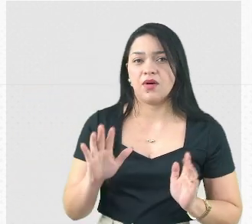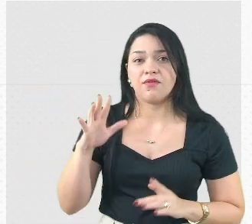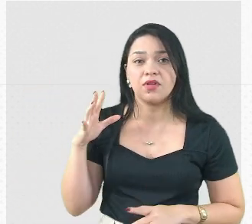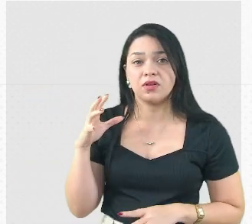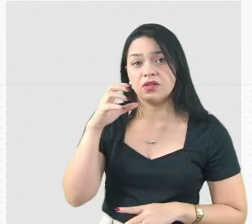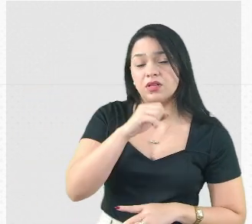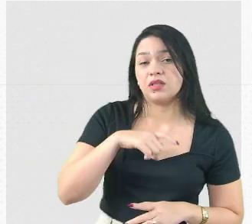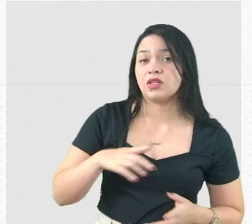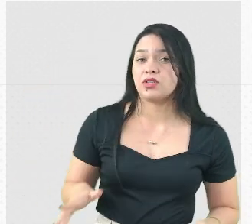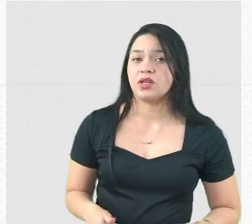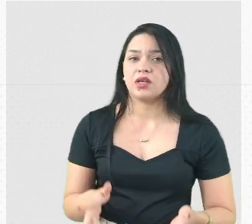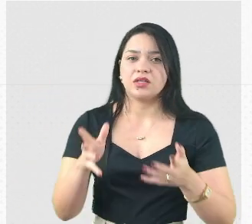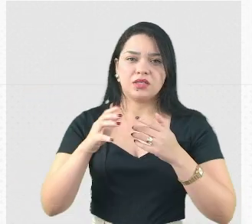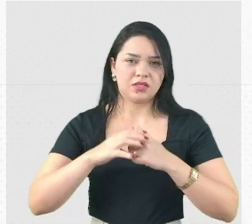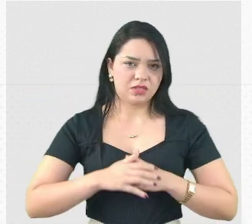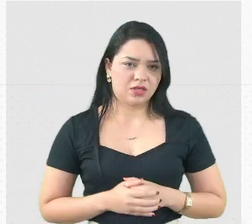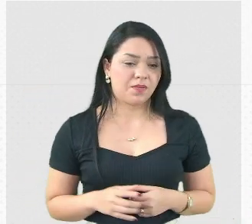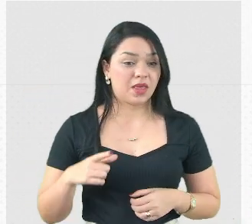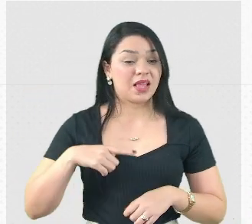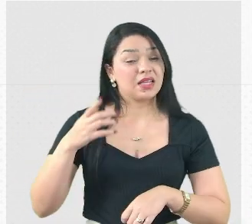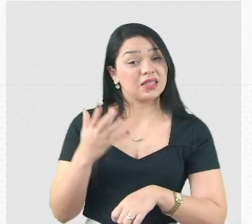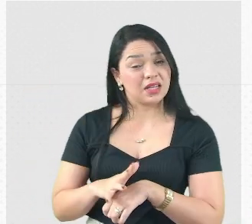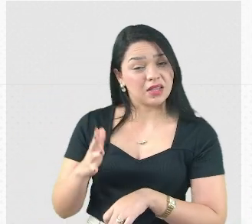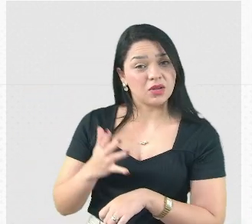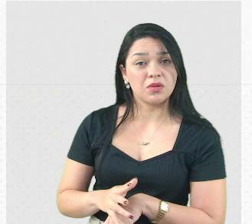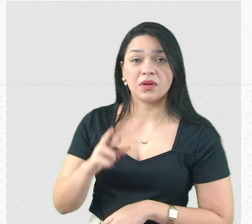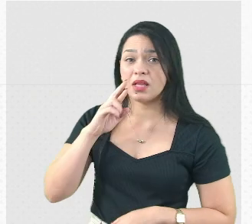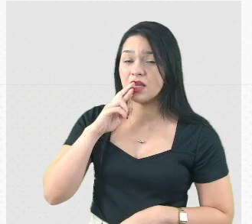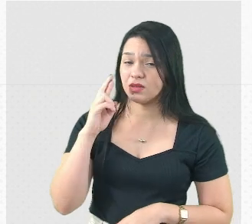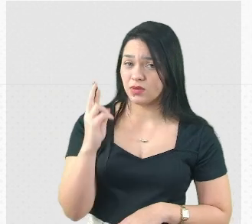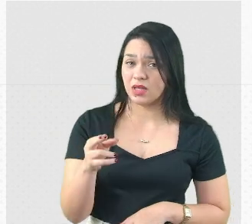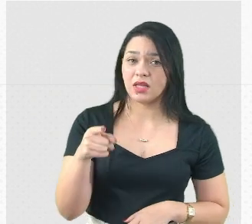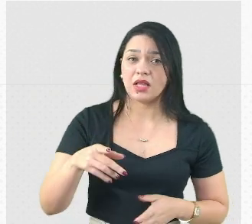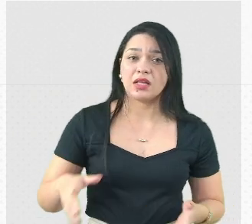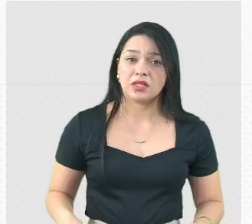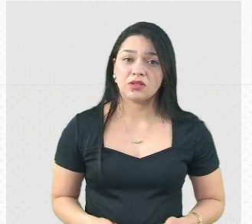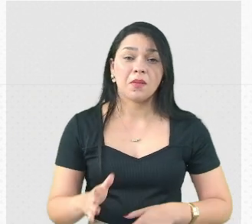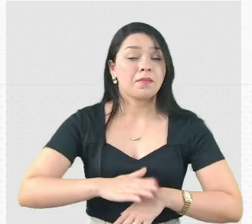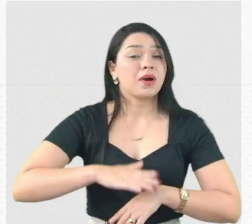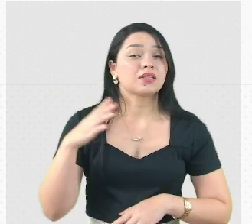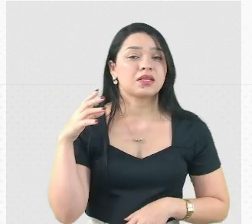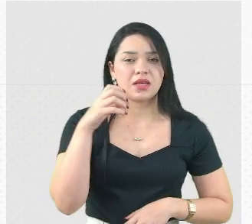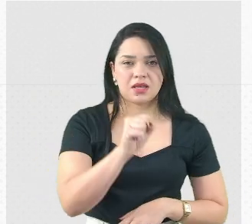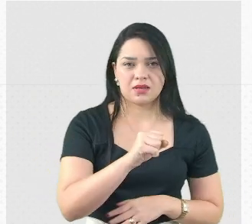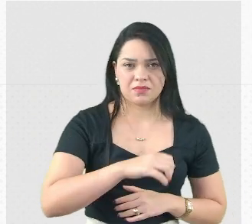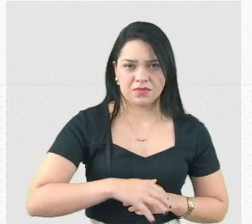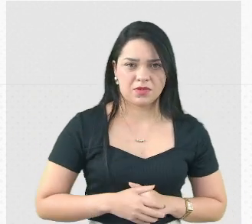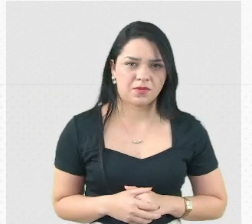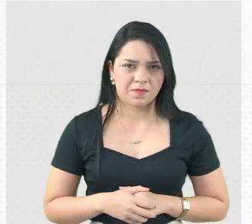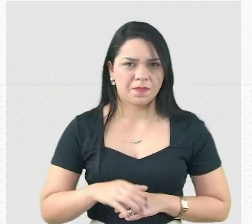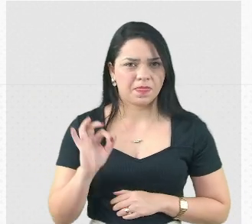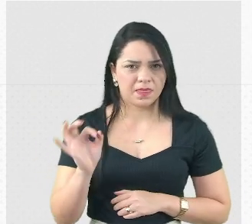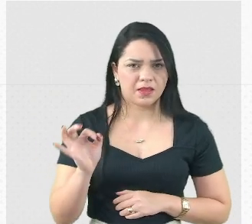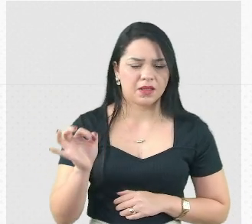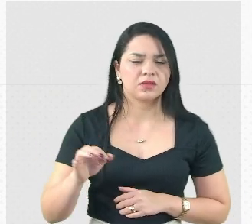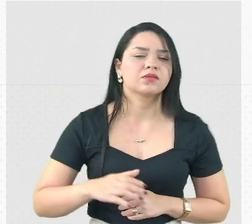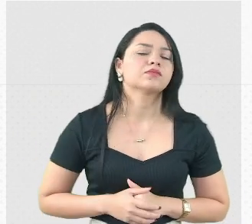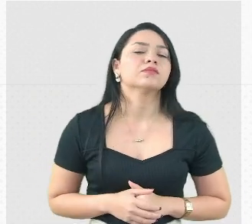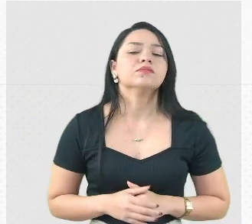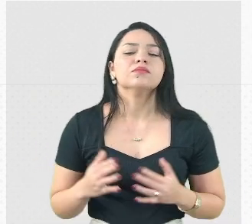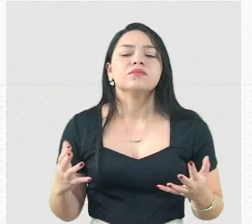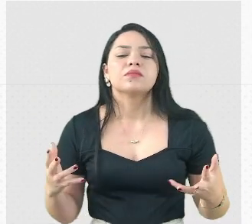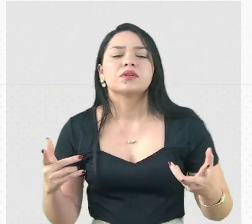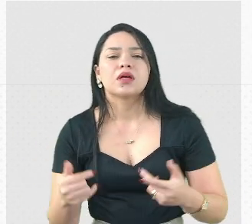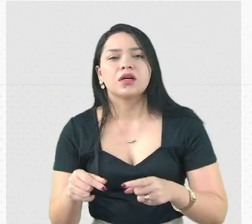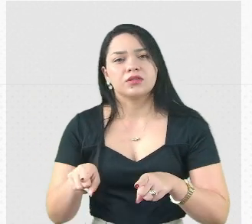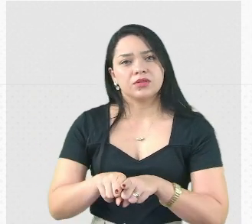velocidade de reação. Ele treinou para que ele respondesse àquele estímulo o mais rápido possível. Certo? A agilidade,